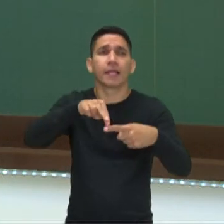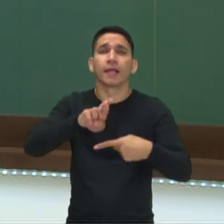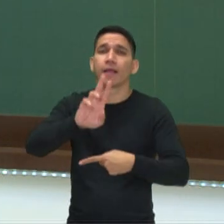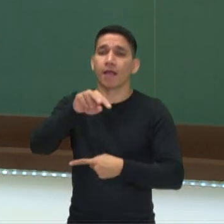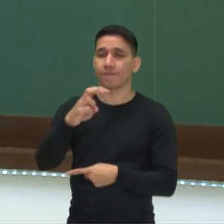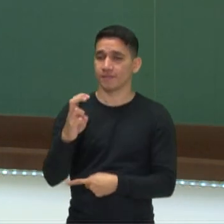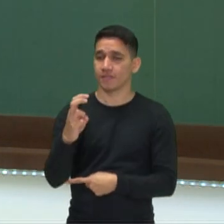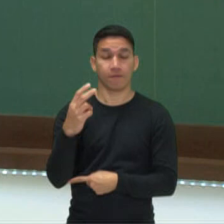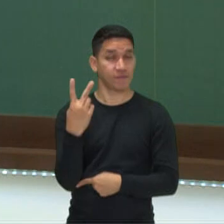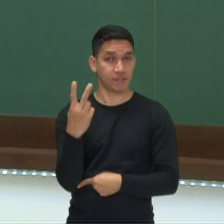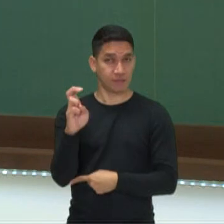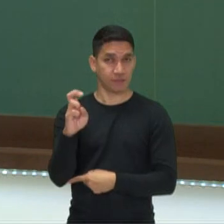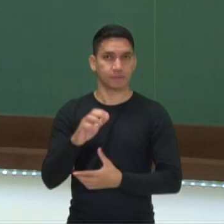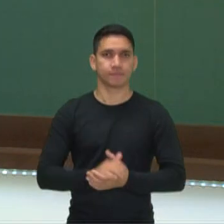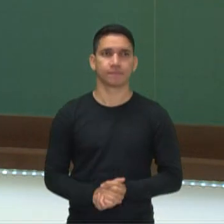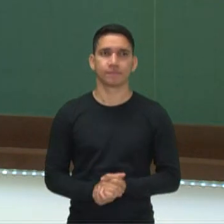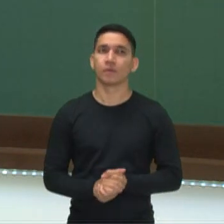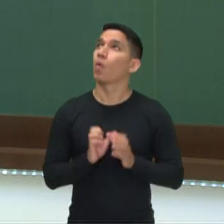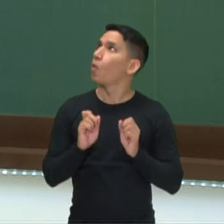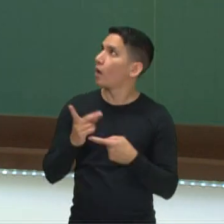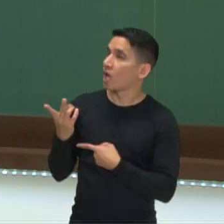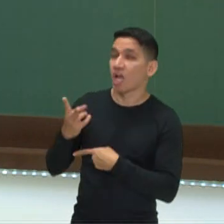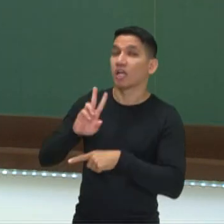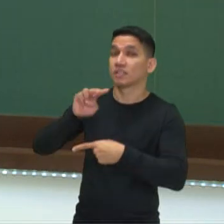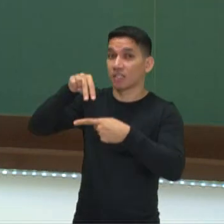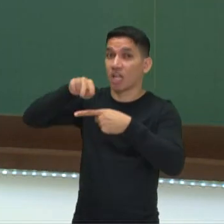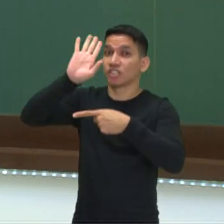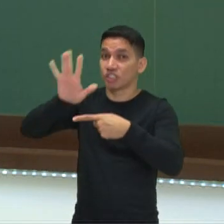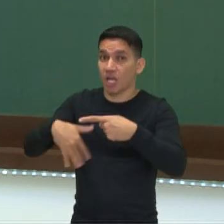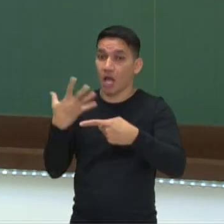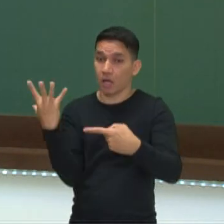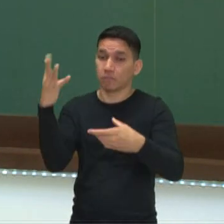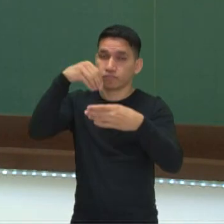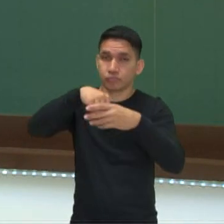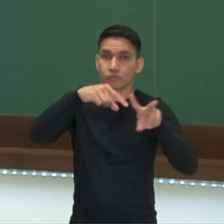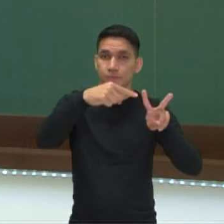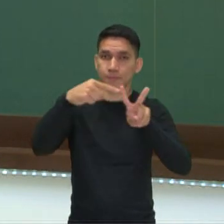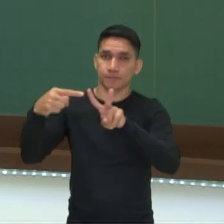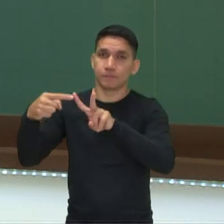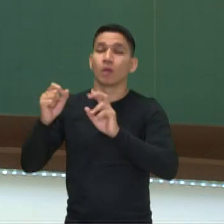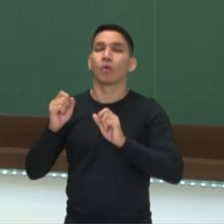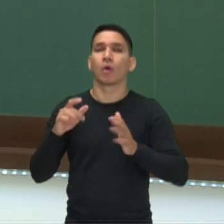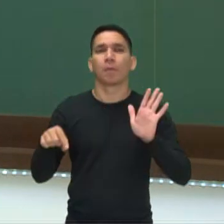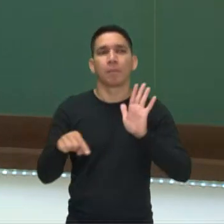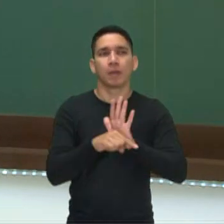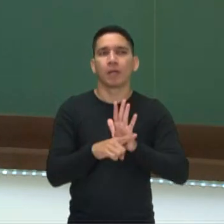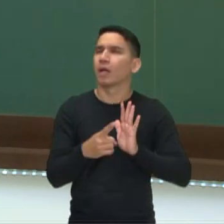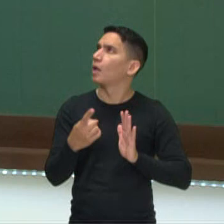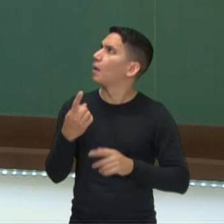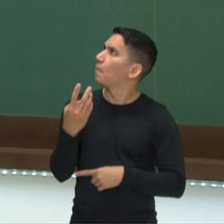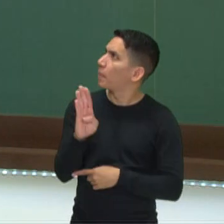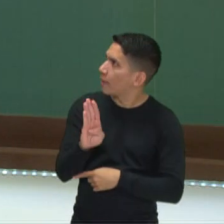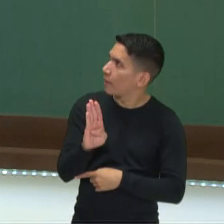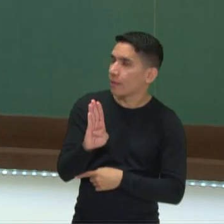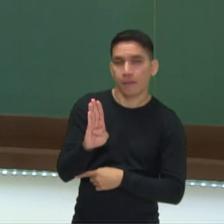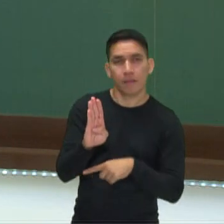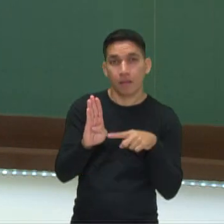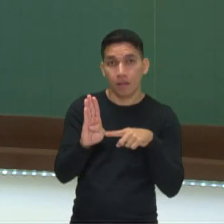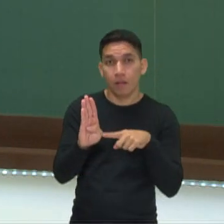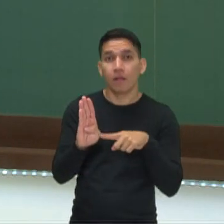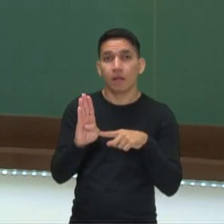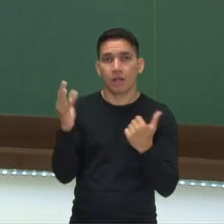é 25. Tendo o delta, substituo na fórmula de Bhaskara, ó. Menos o B é 3, raiz